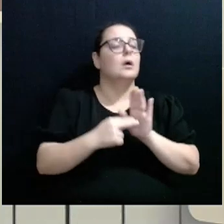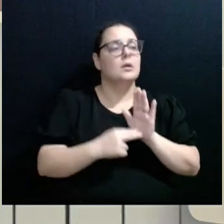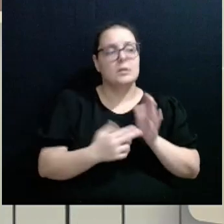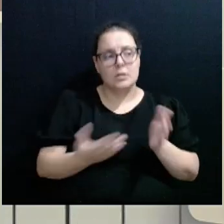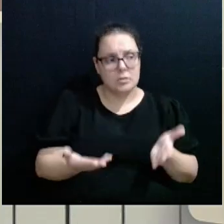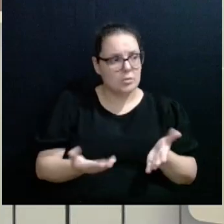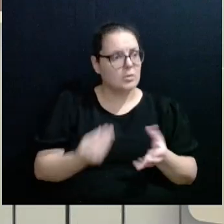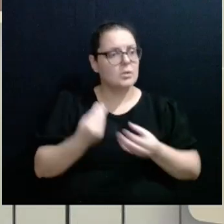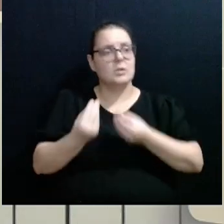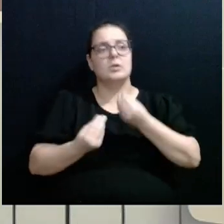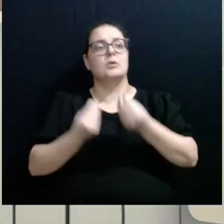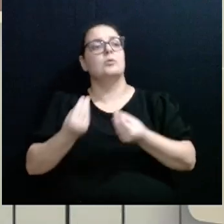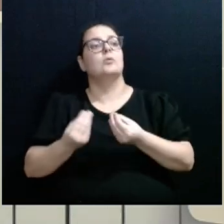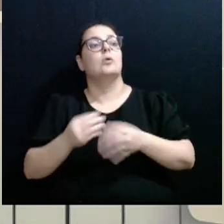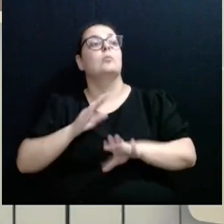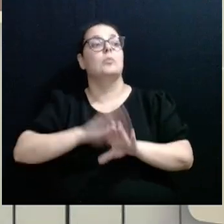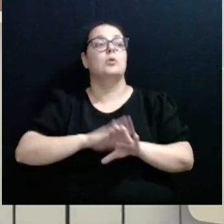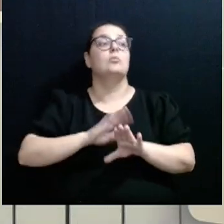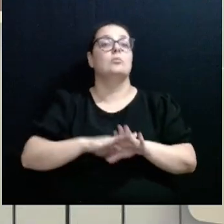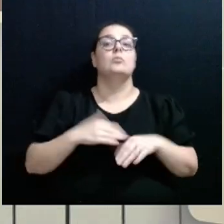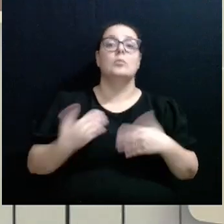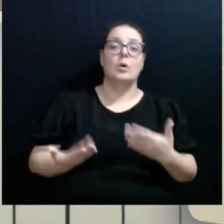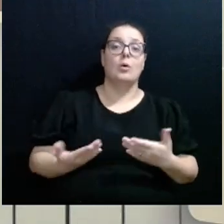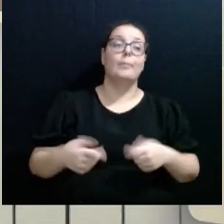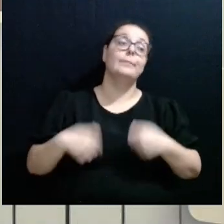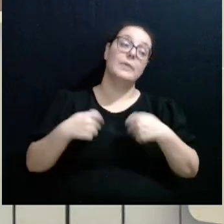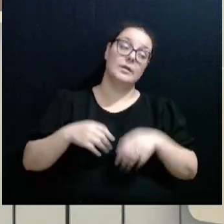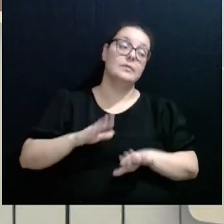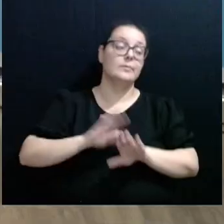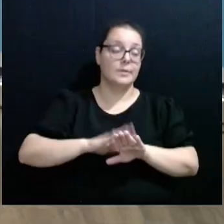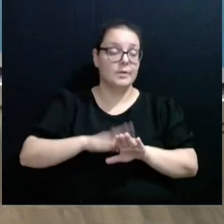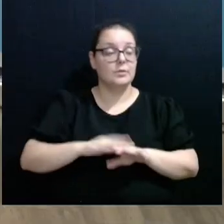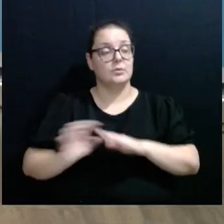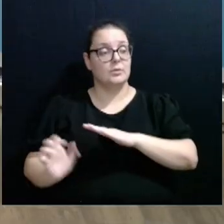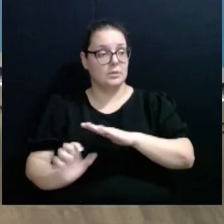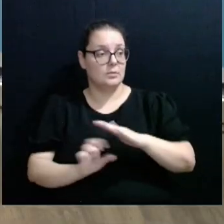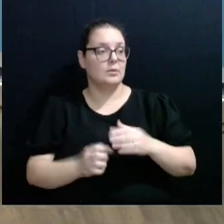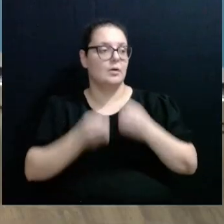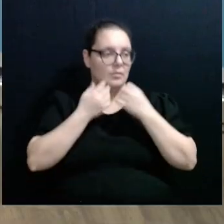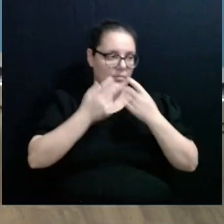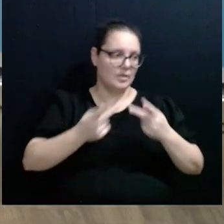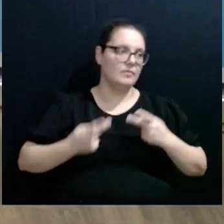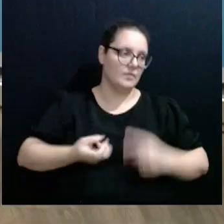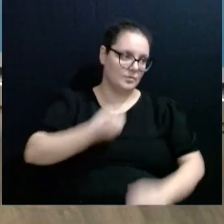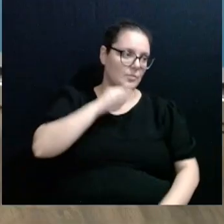ela atua ou deveria atuar nas empresas. Seja bem-vindo e uma boa tarde.